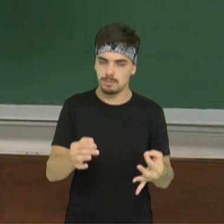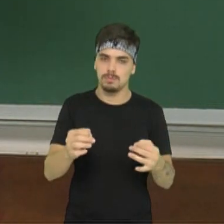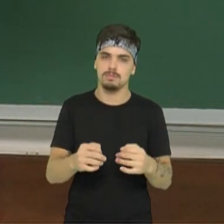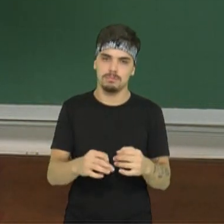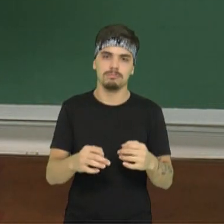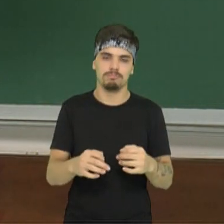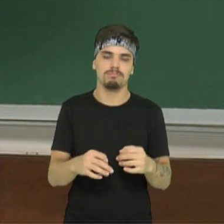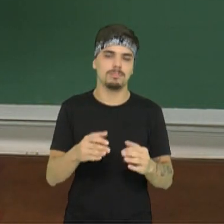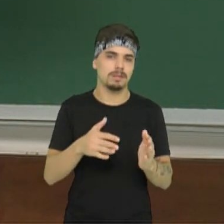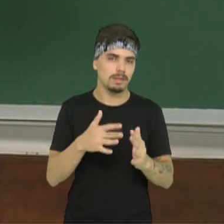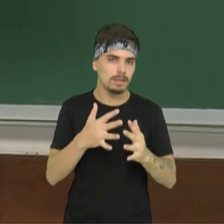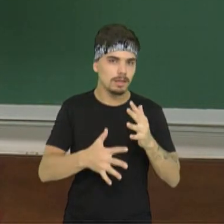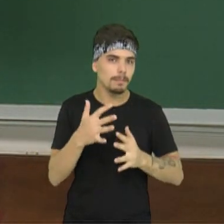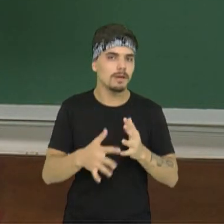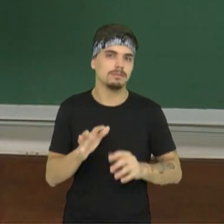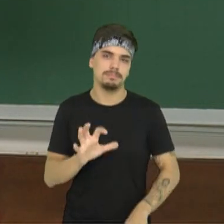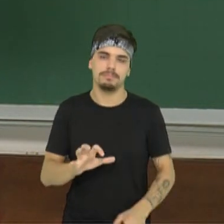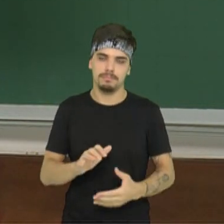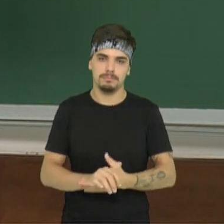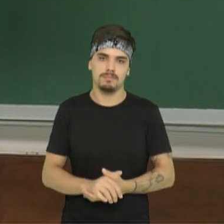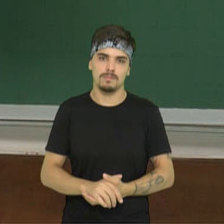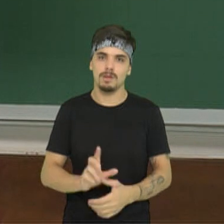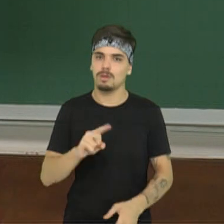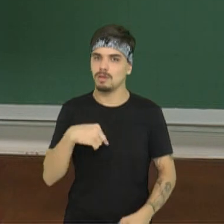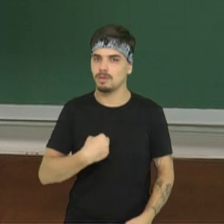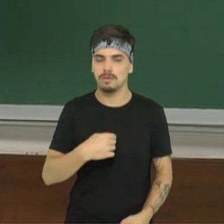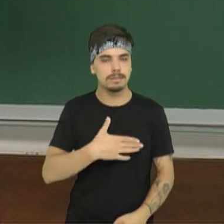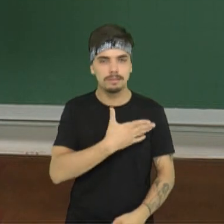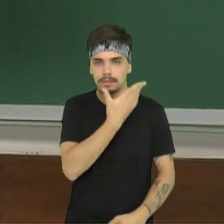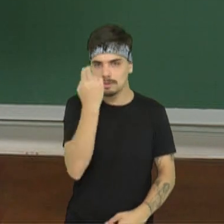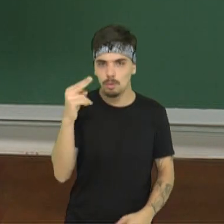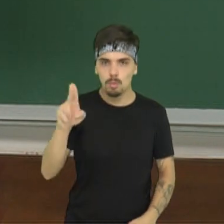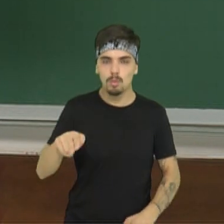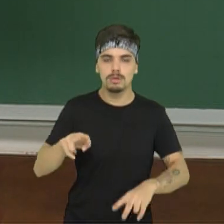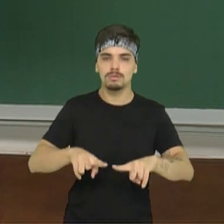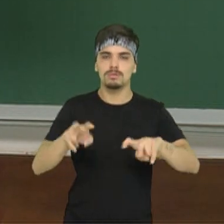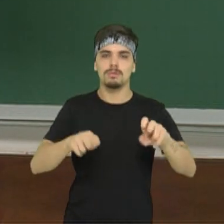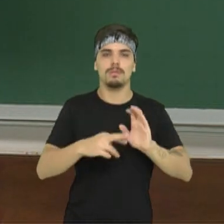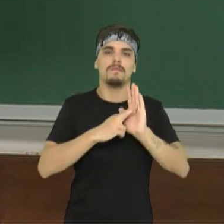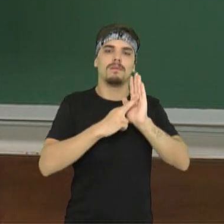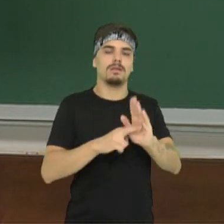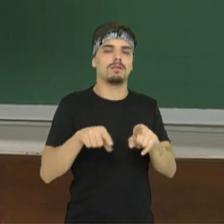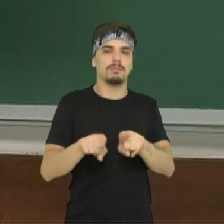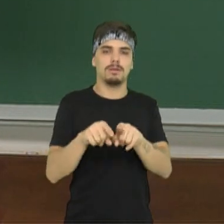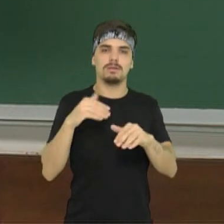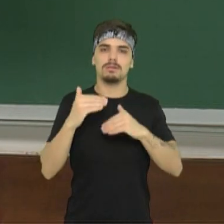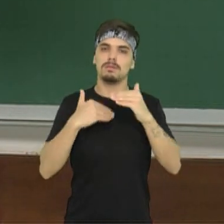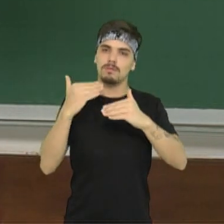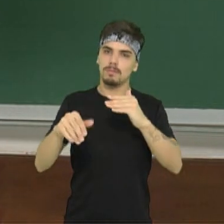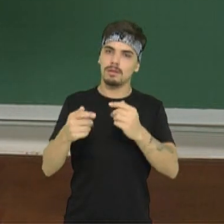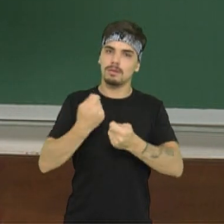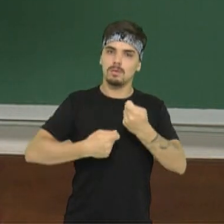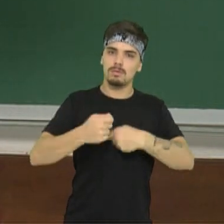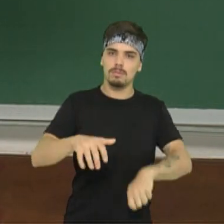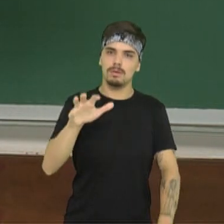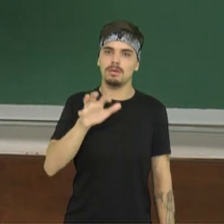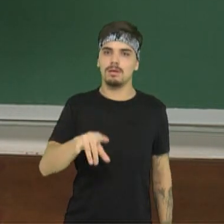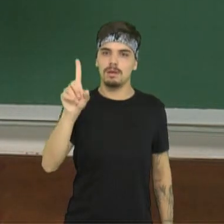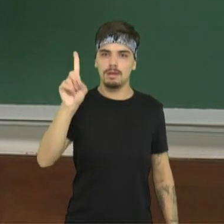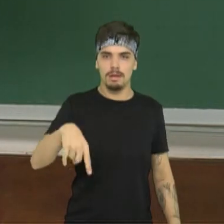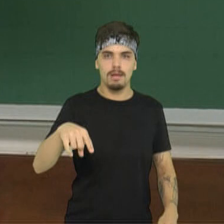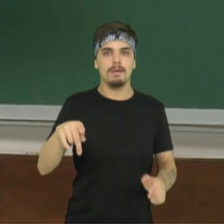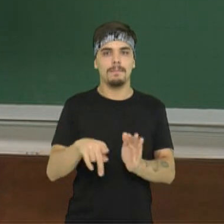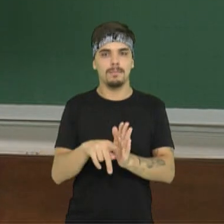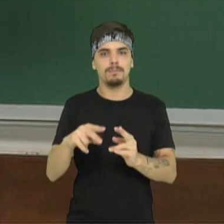já sabe disso e não vamos esquecer nunca mais que as referências de desenvolvimento econômico nessa região